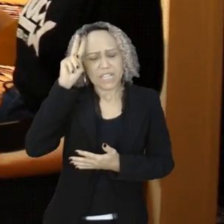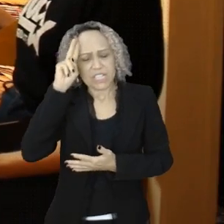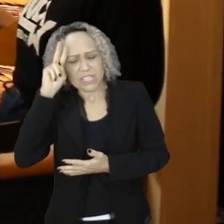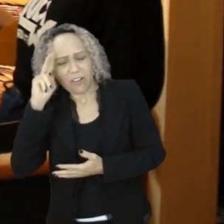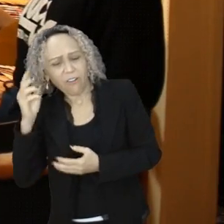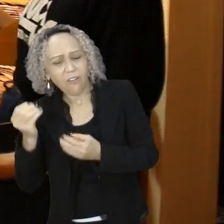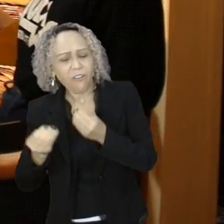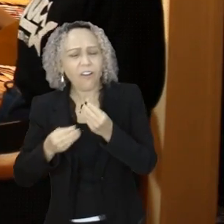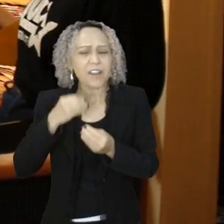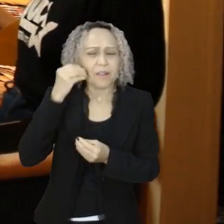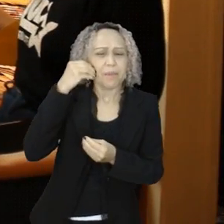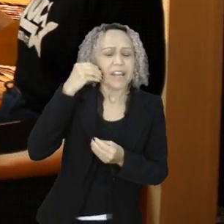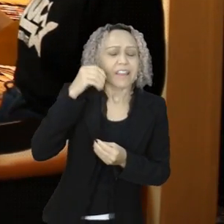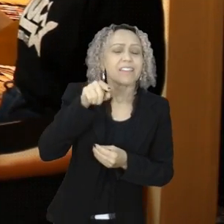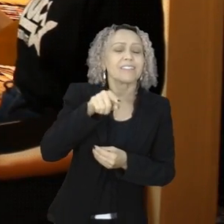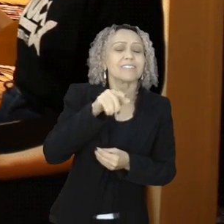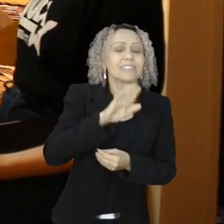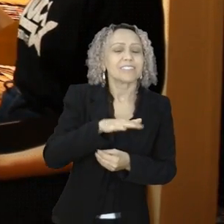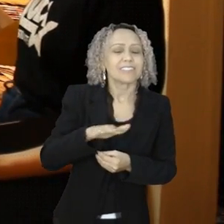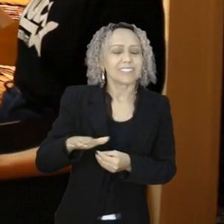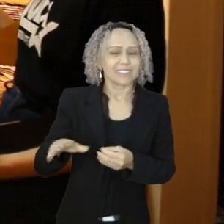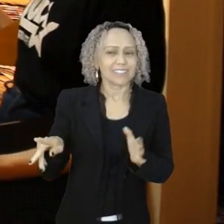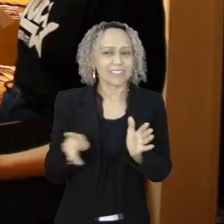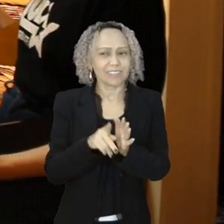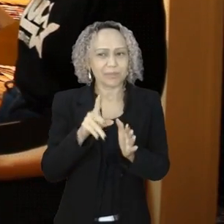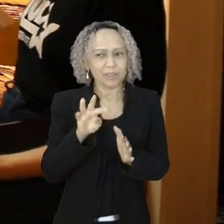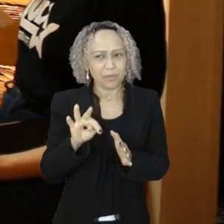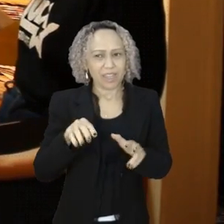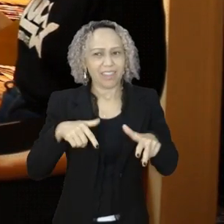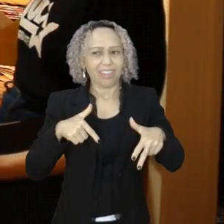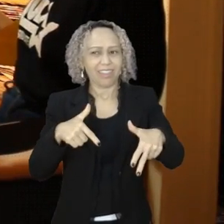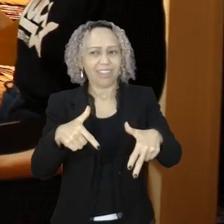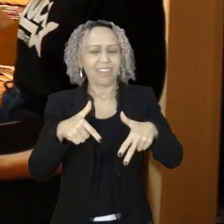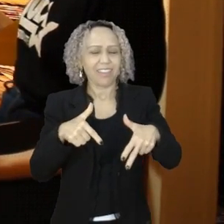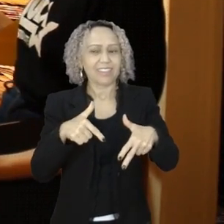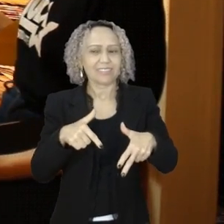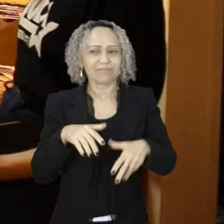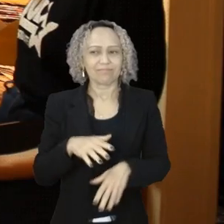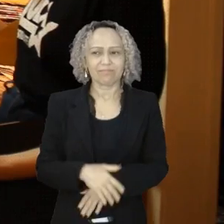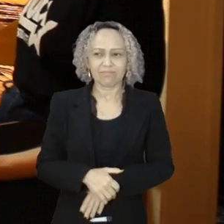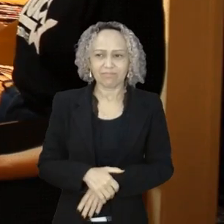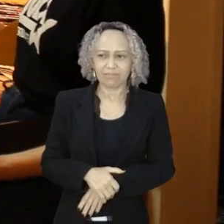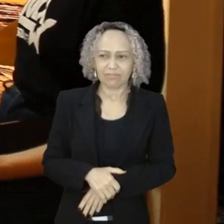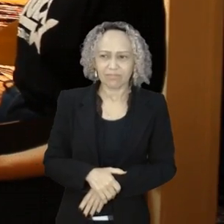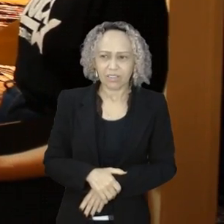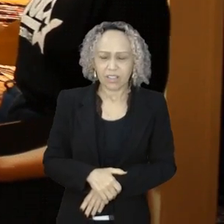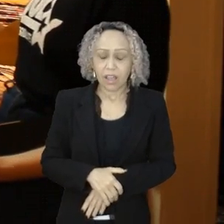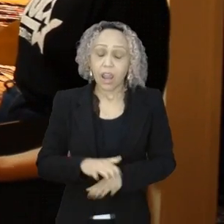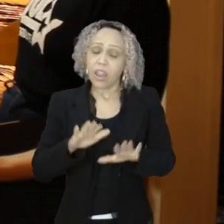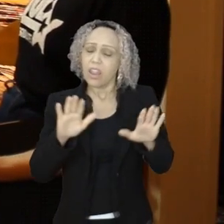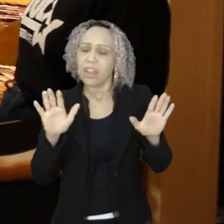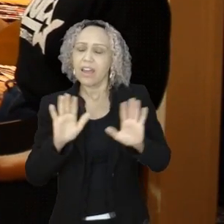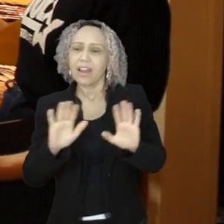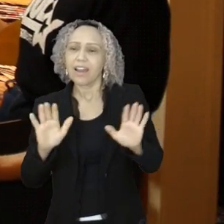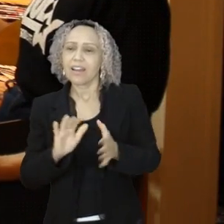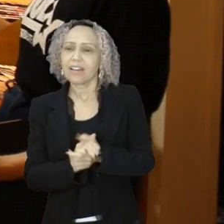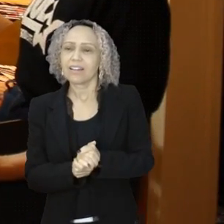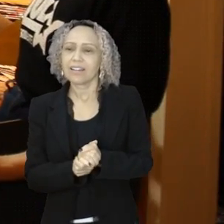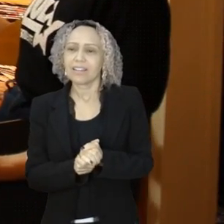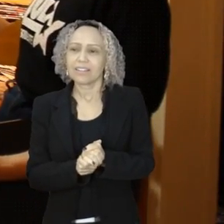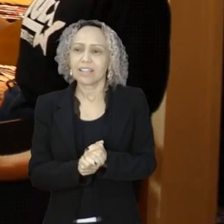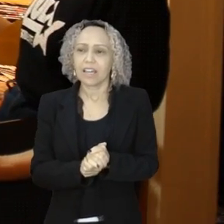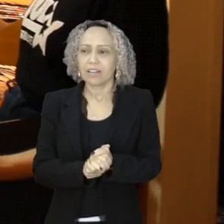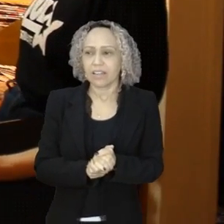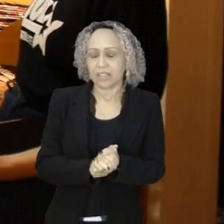embora o PT ainda não existisse, ou um fim de militância? Não, eu sou petista, já era casado. Não, mas não. Assim,